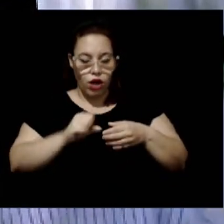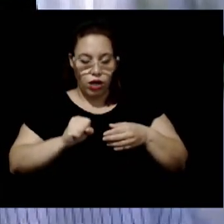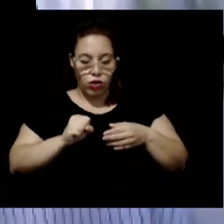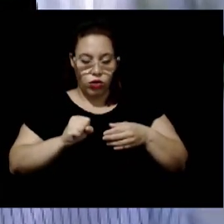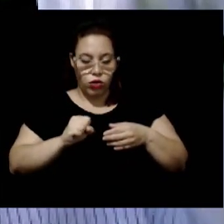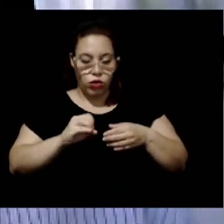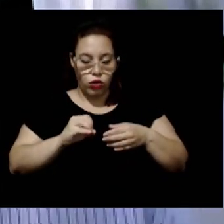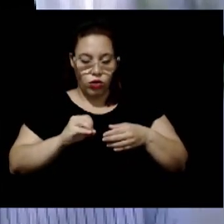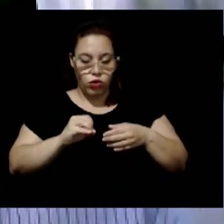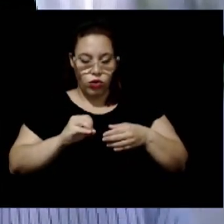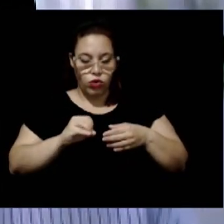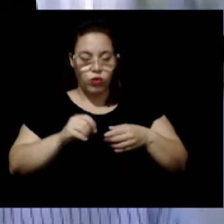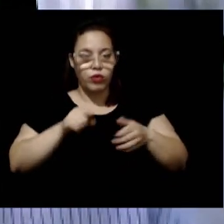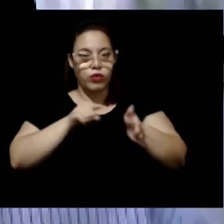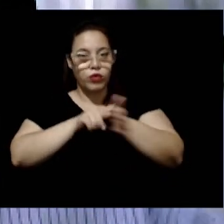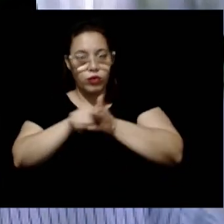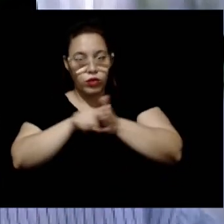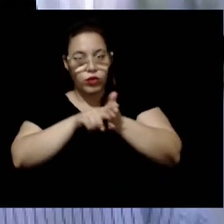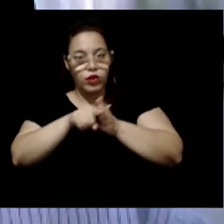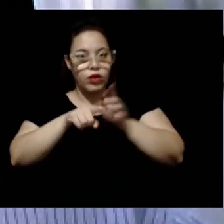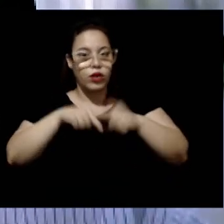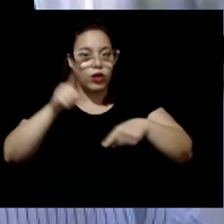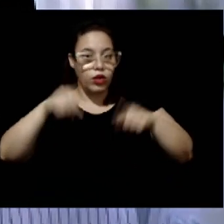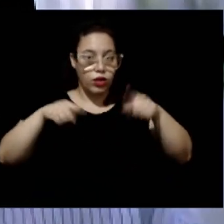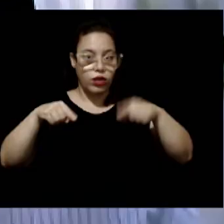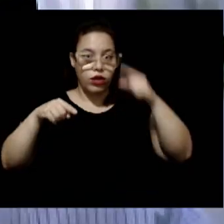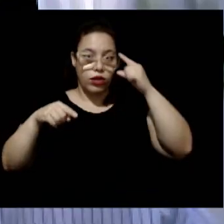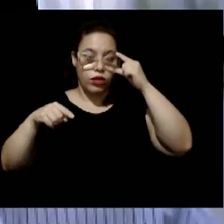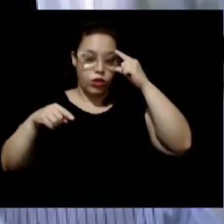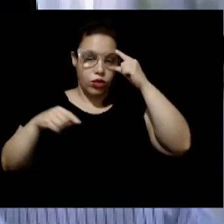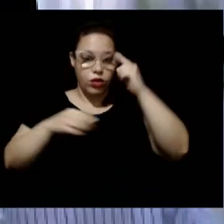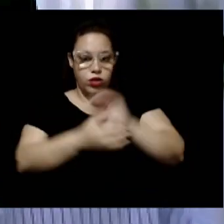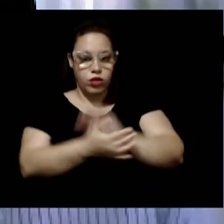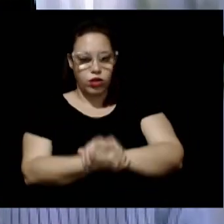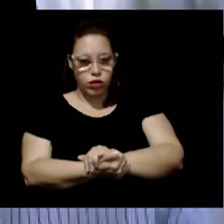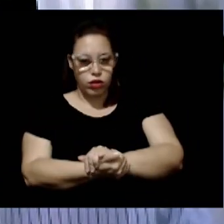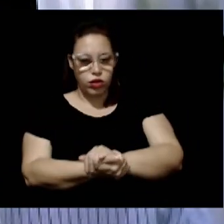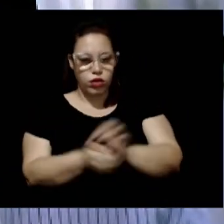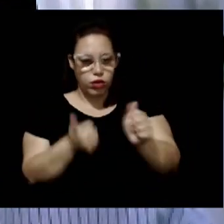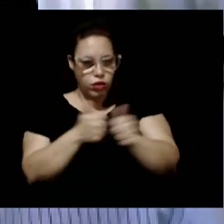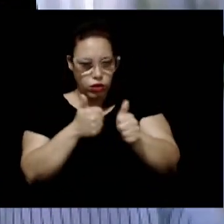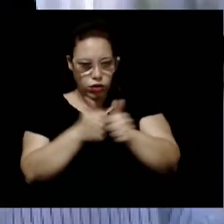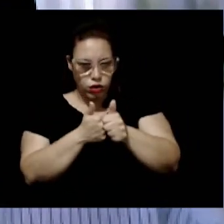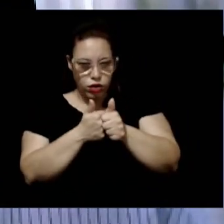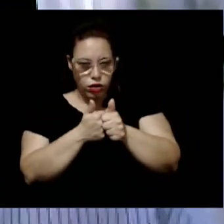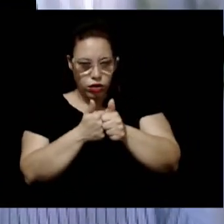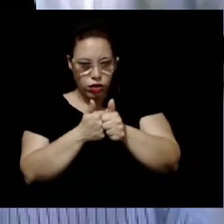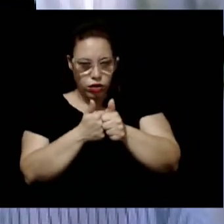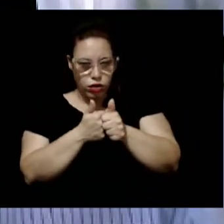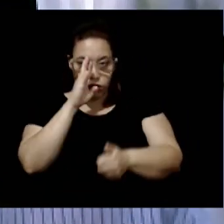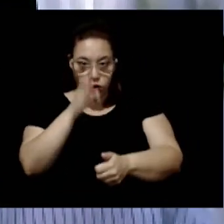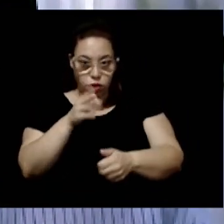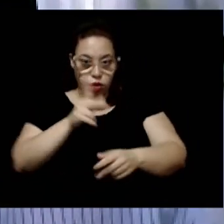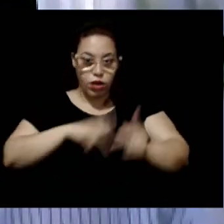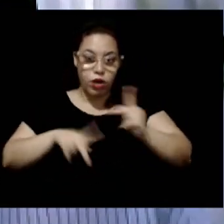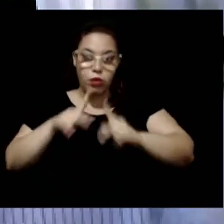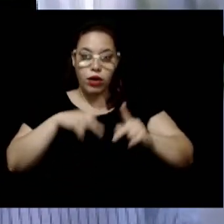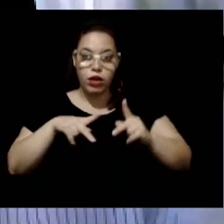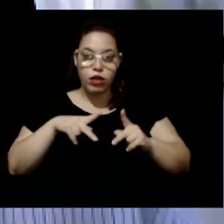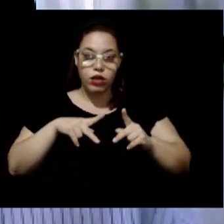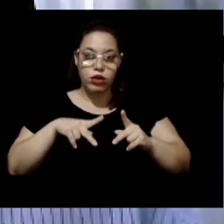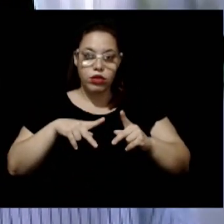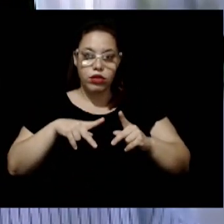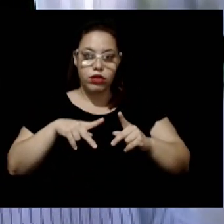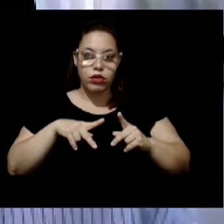pesquisas em fases precoces, algumas muito próximas de chegar ao público, mas ainda é muito,